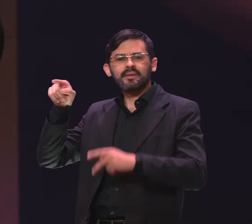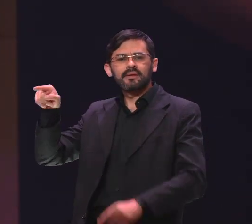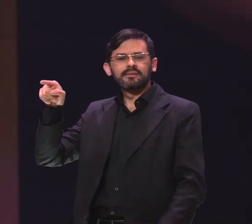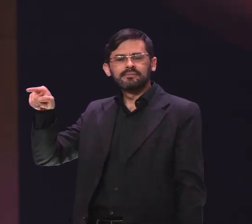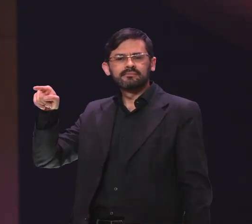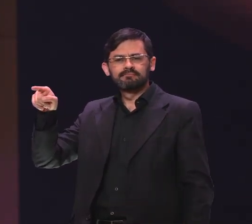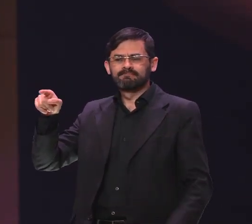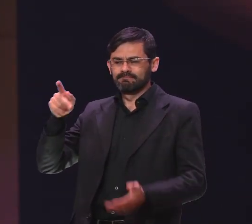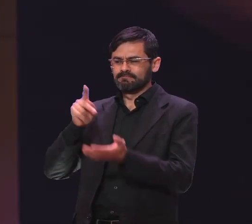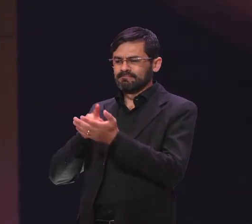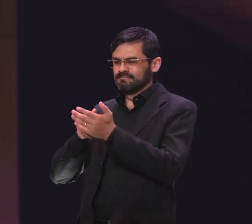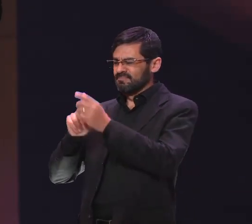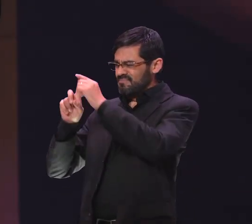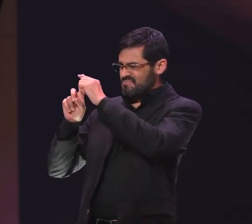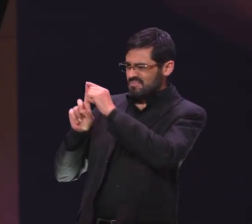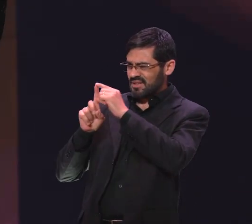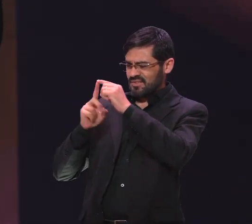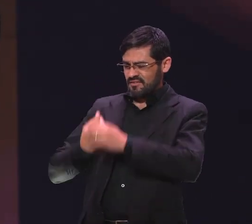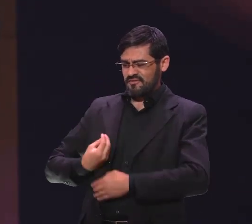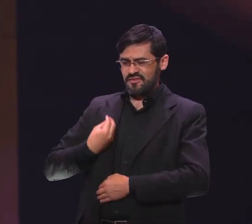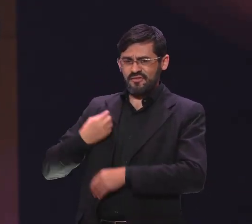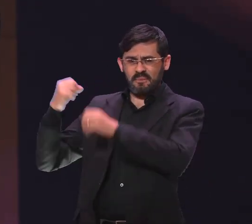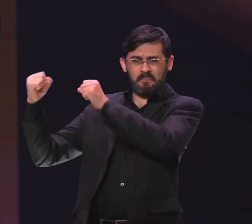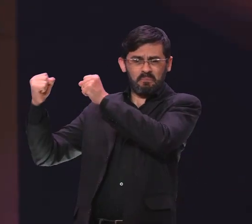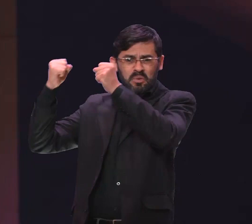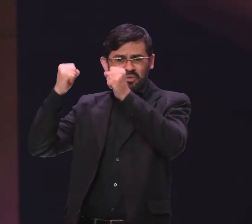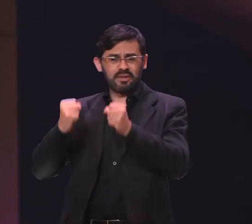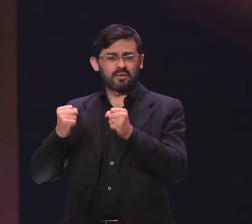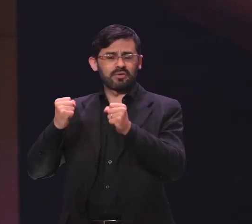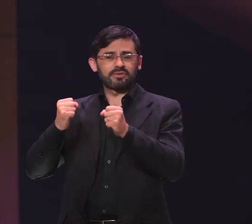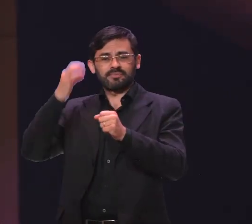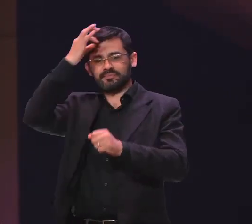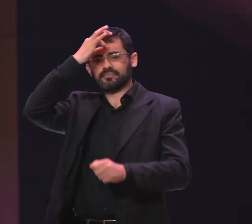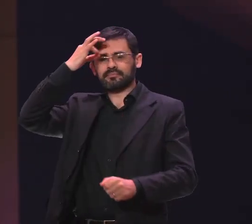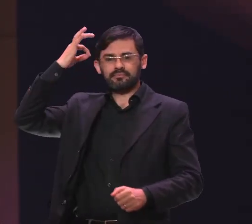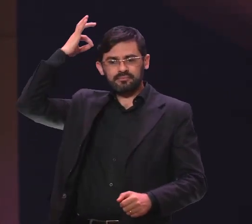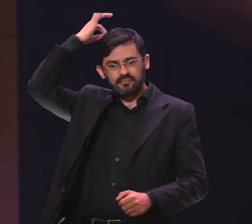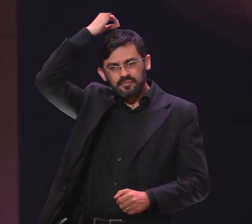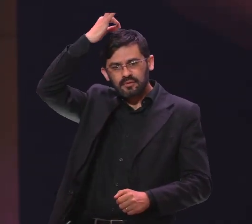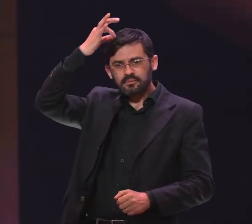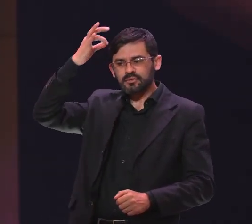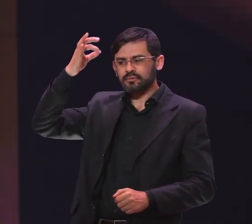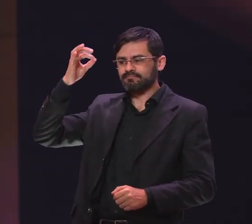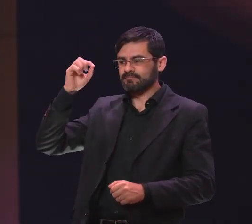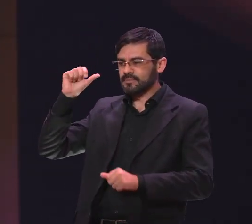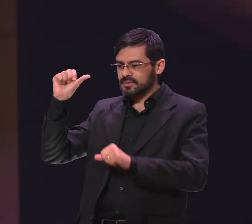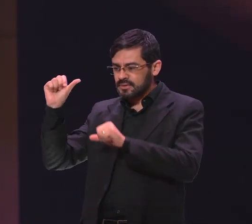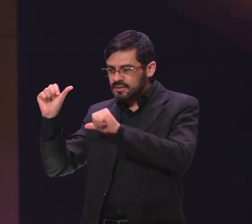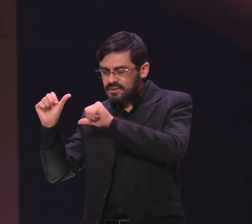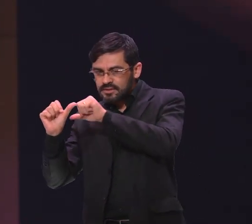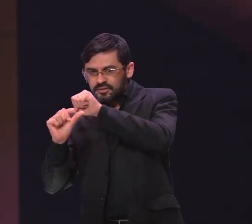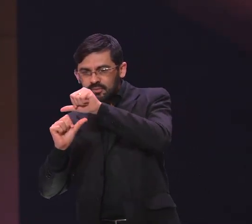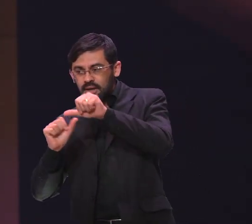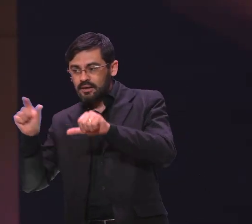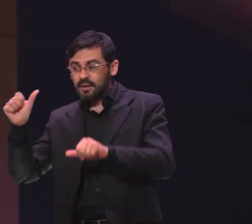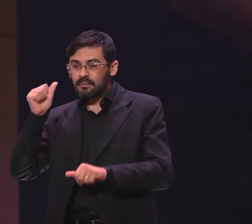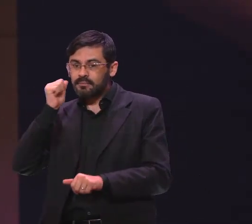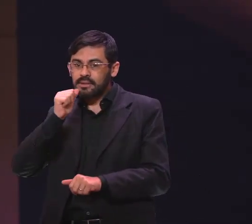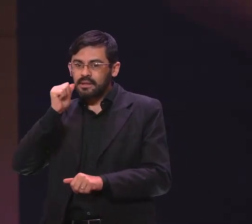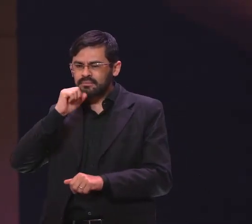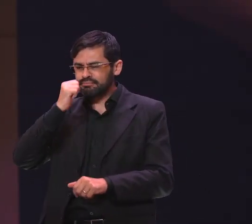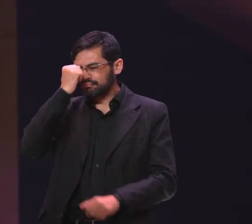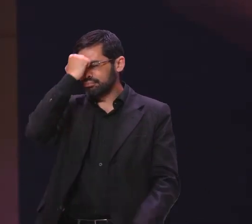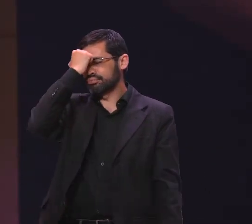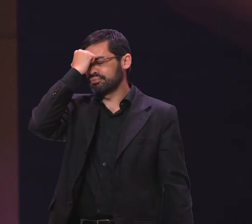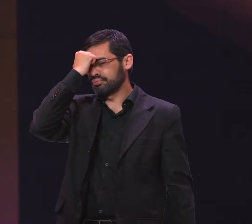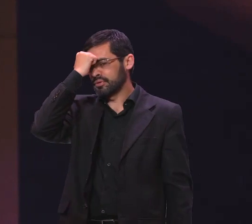essa palavra viva, poderosa, o Espírito começou a agir naquele lugar. Aquela menina se converteu, a